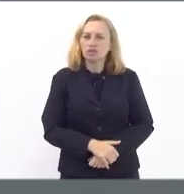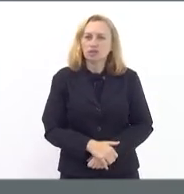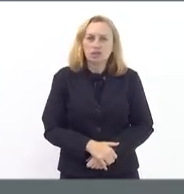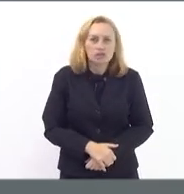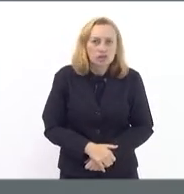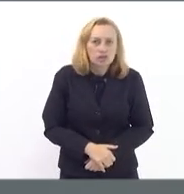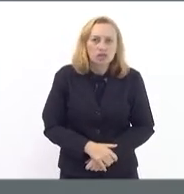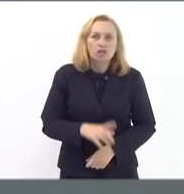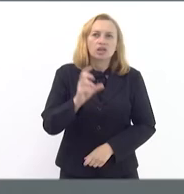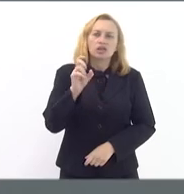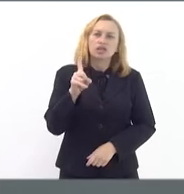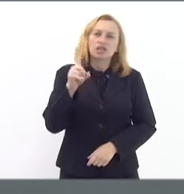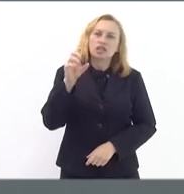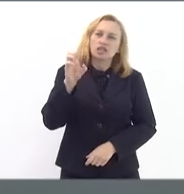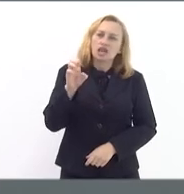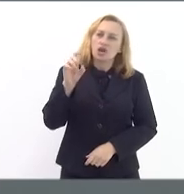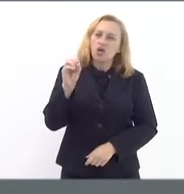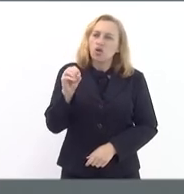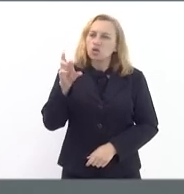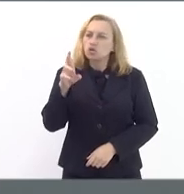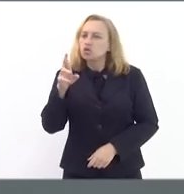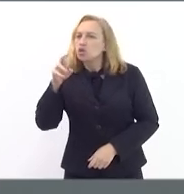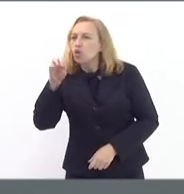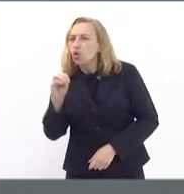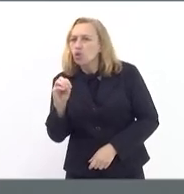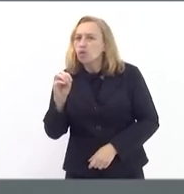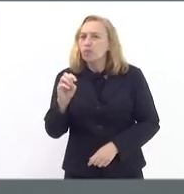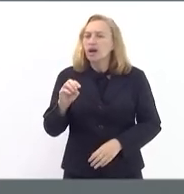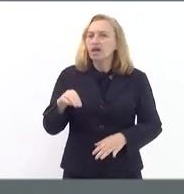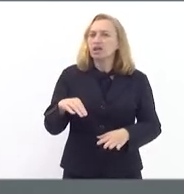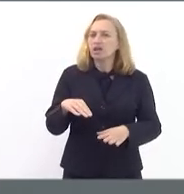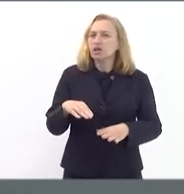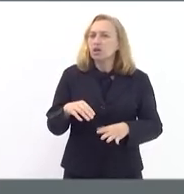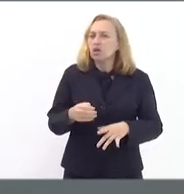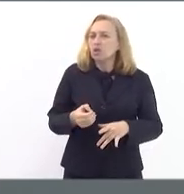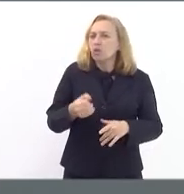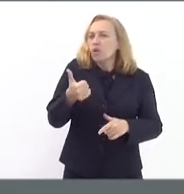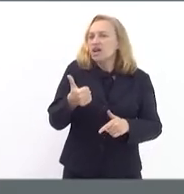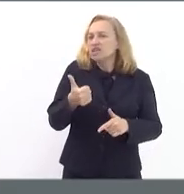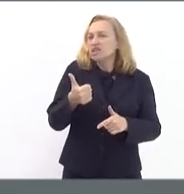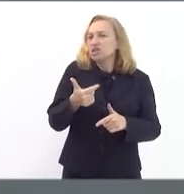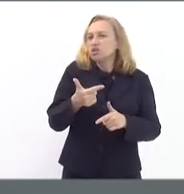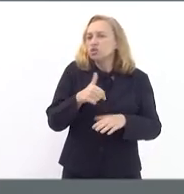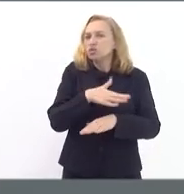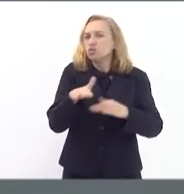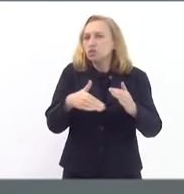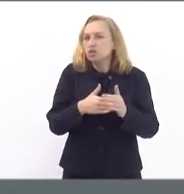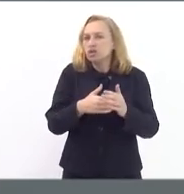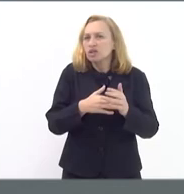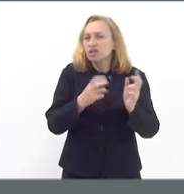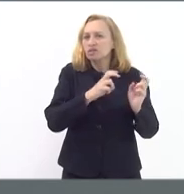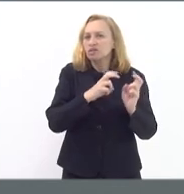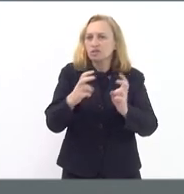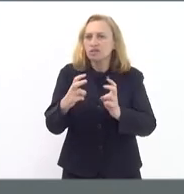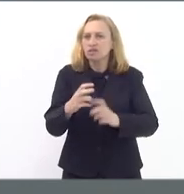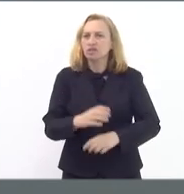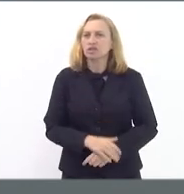entendeu adoro semana passada para todo o quase todo o quase toda a malha Ferroviária